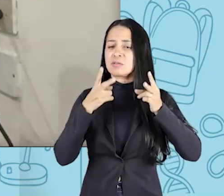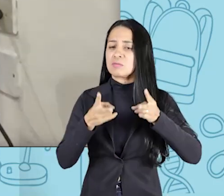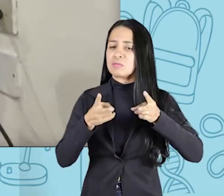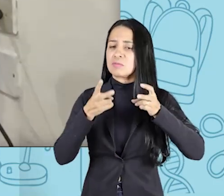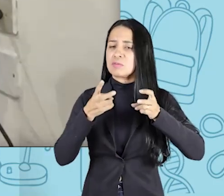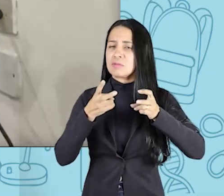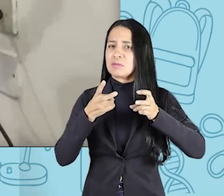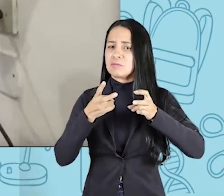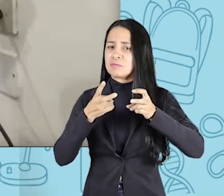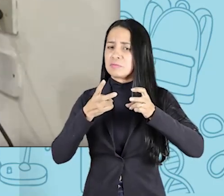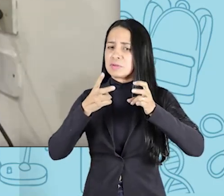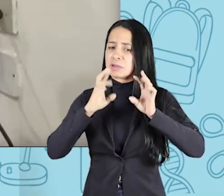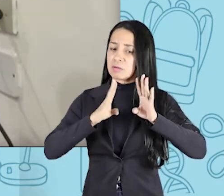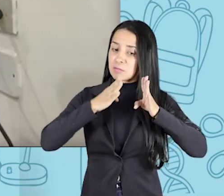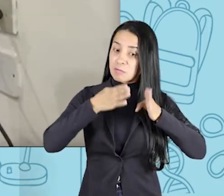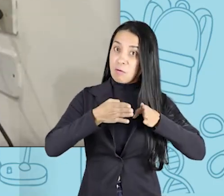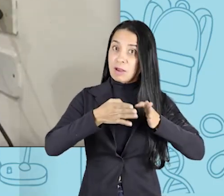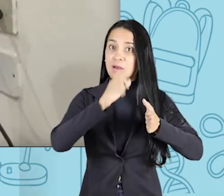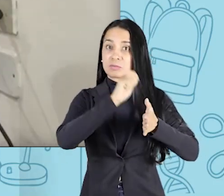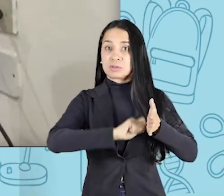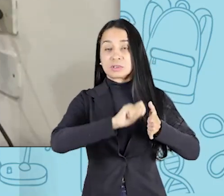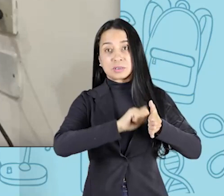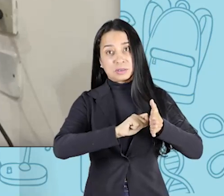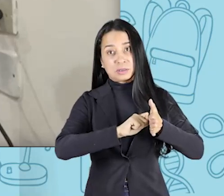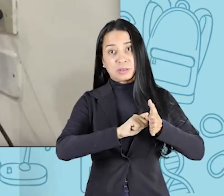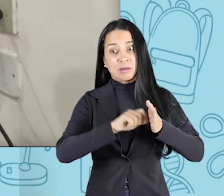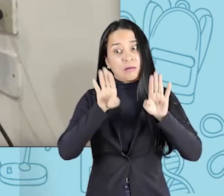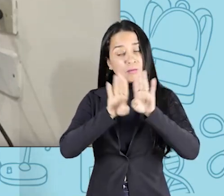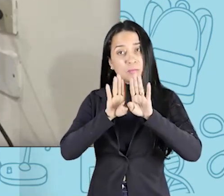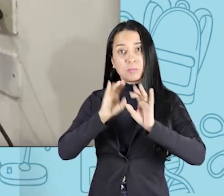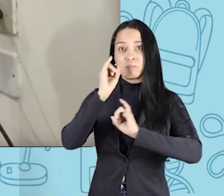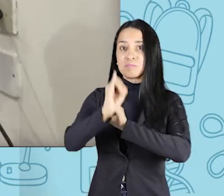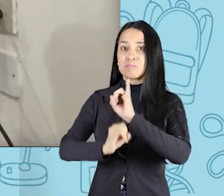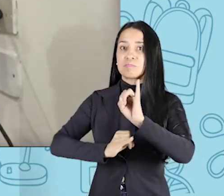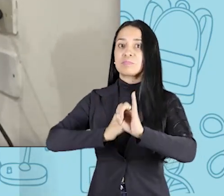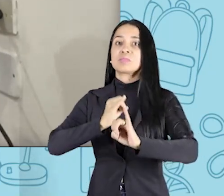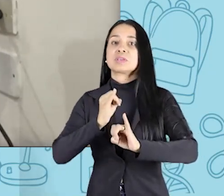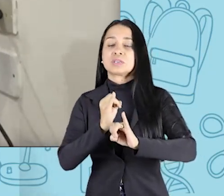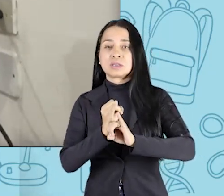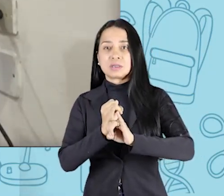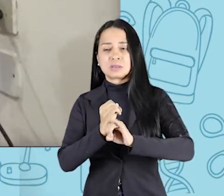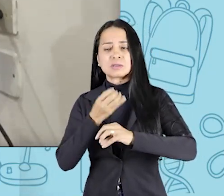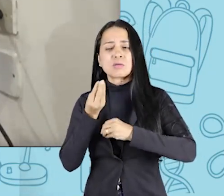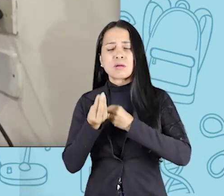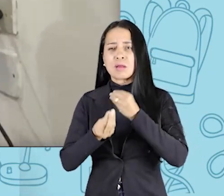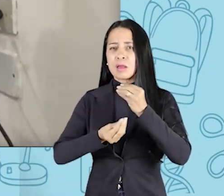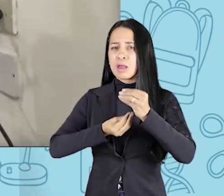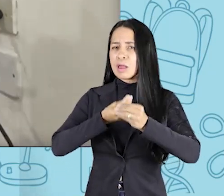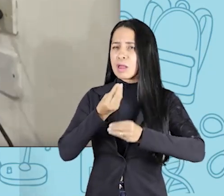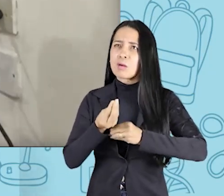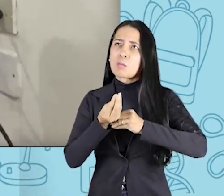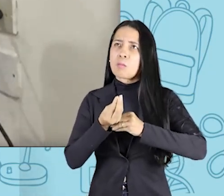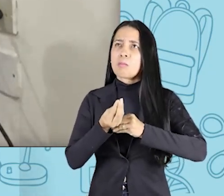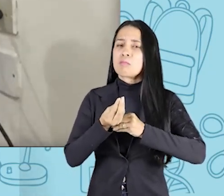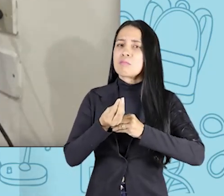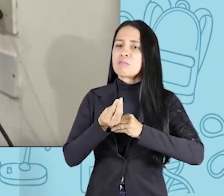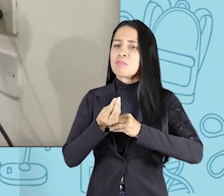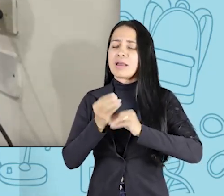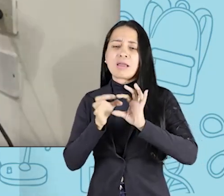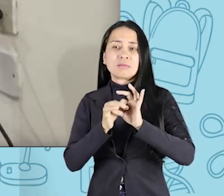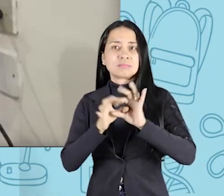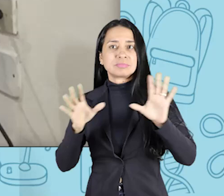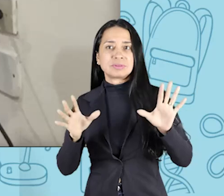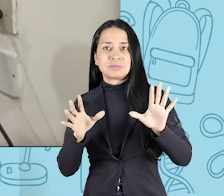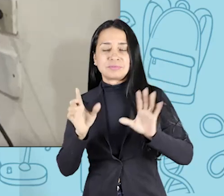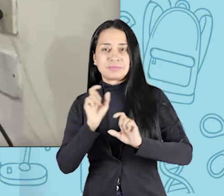hora de escrever, até mesmo aqui na internet, que nos dá, de certa forma, um despojamento.